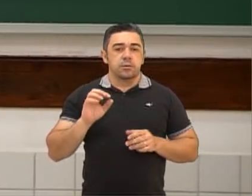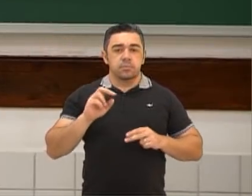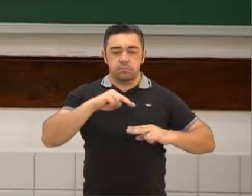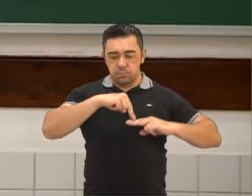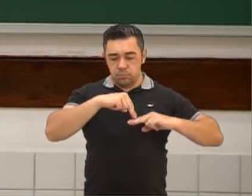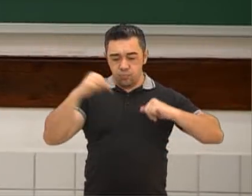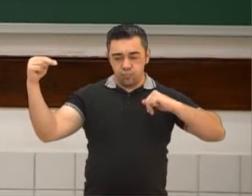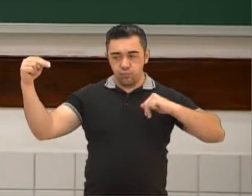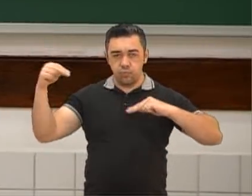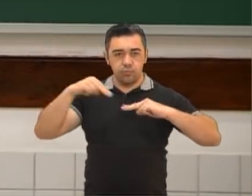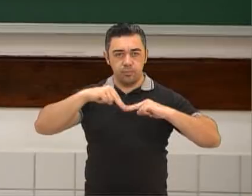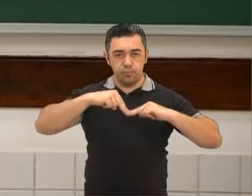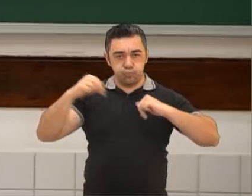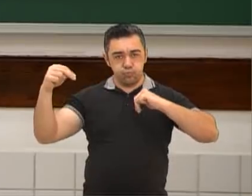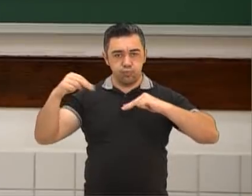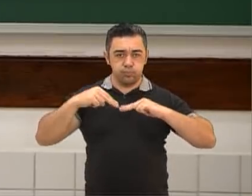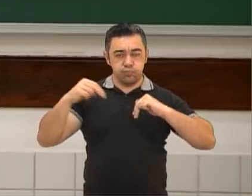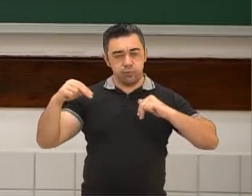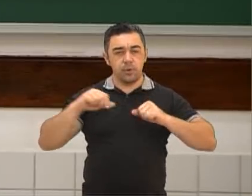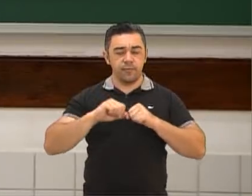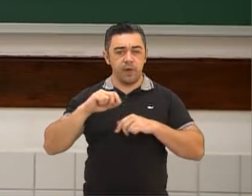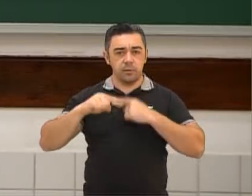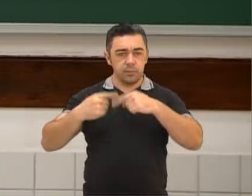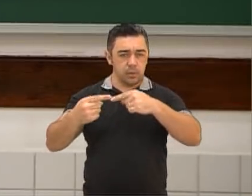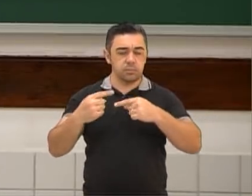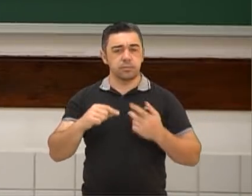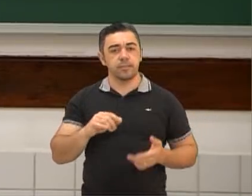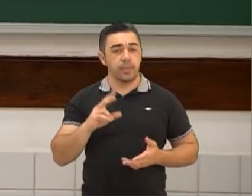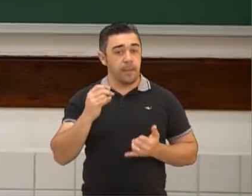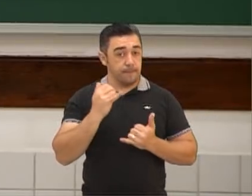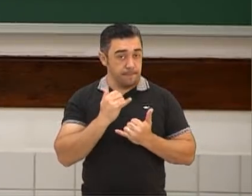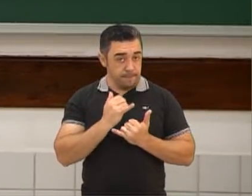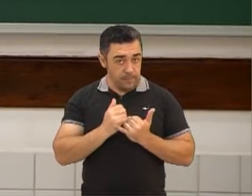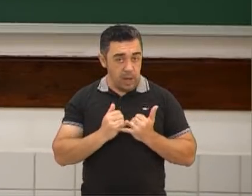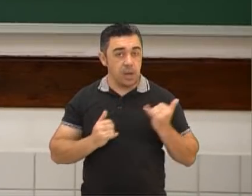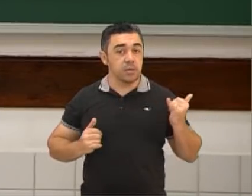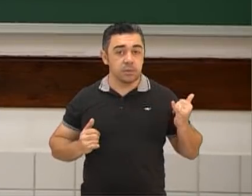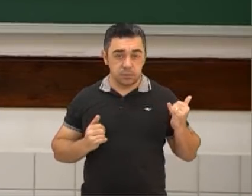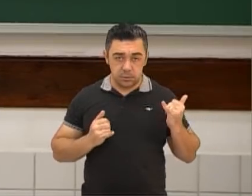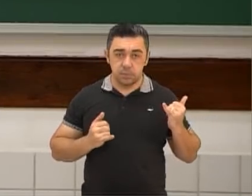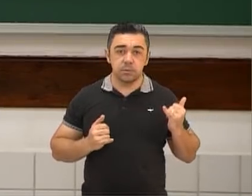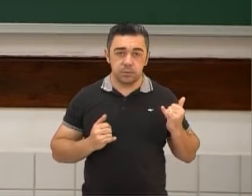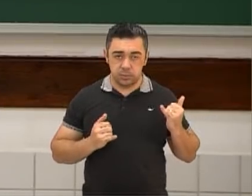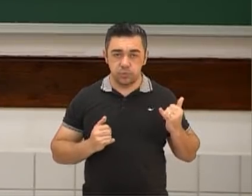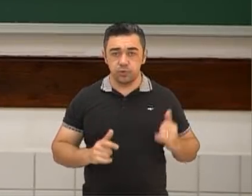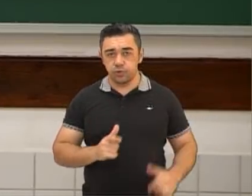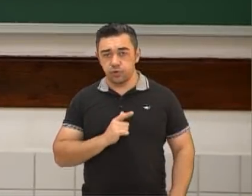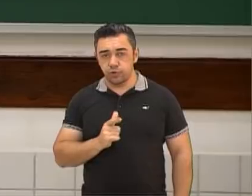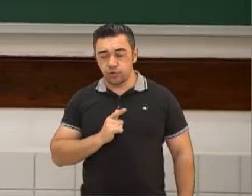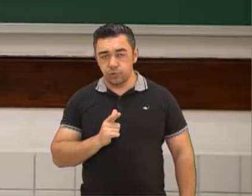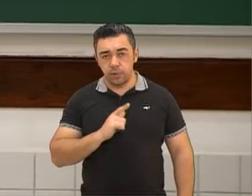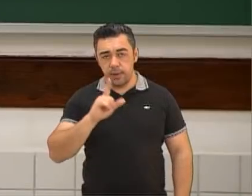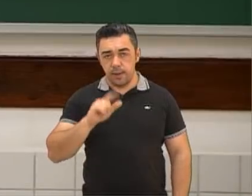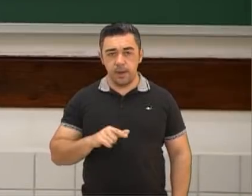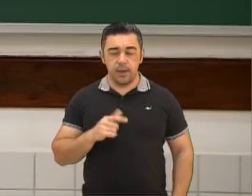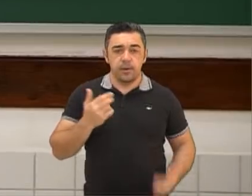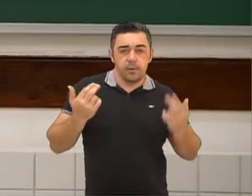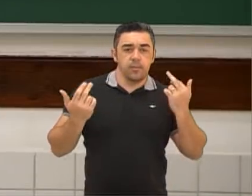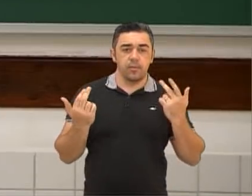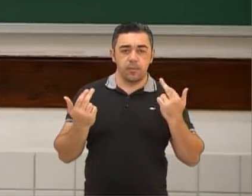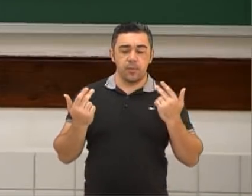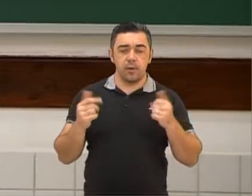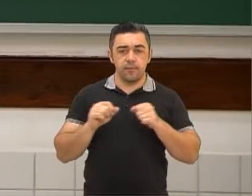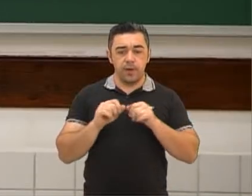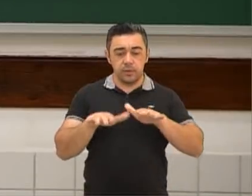saltos, de manobras, de acrobacias, muito parecidas com aquelas que os ginastas fazem